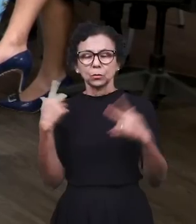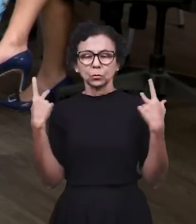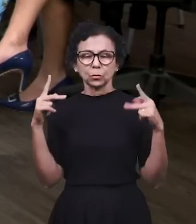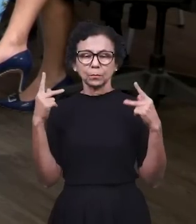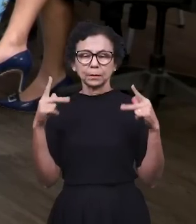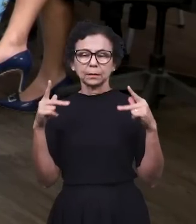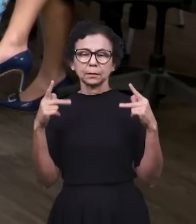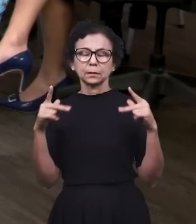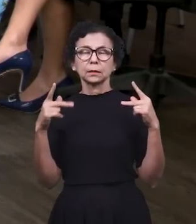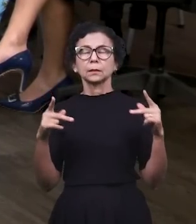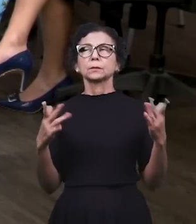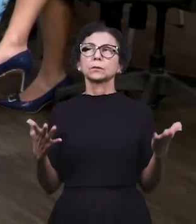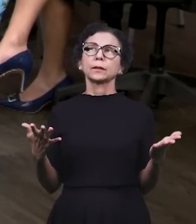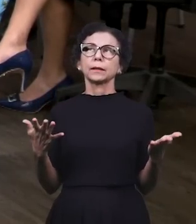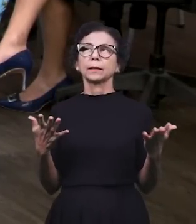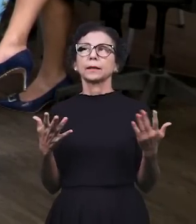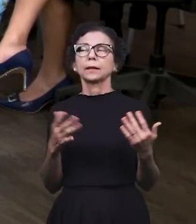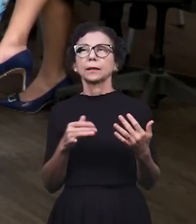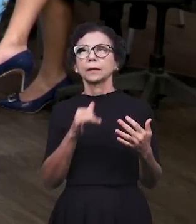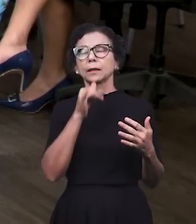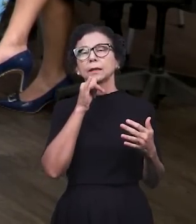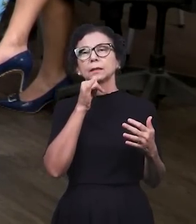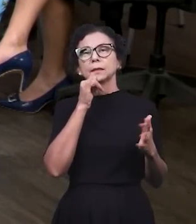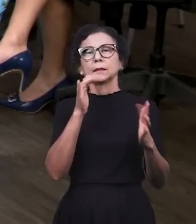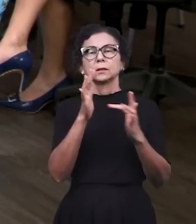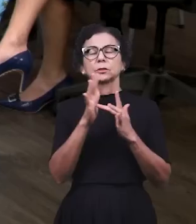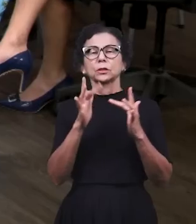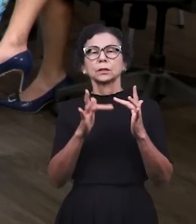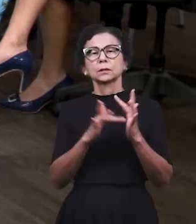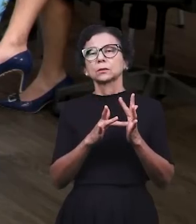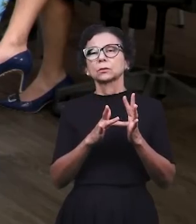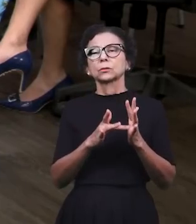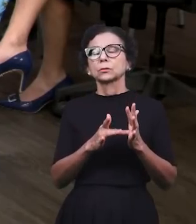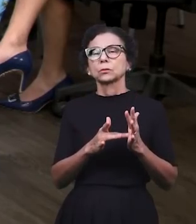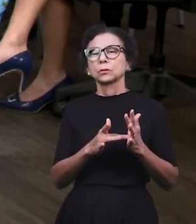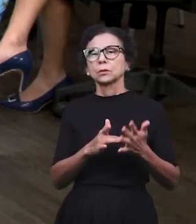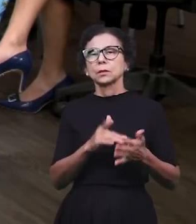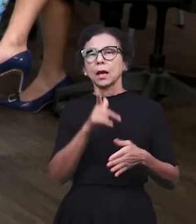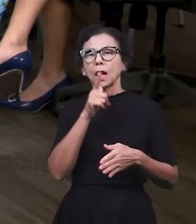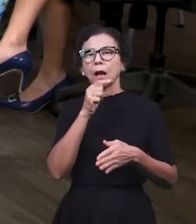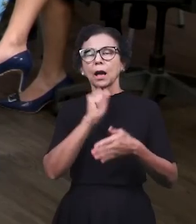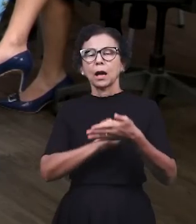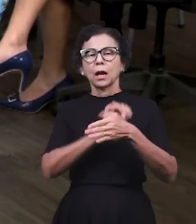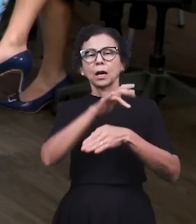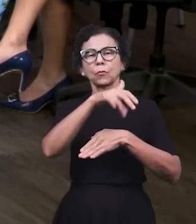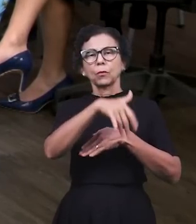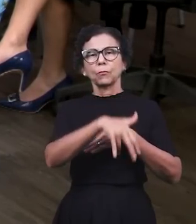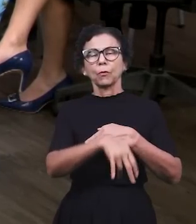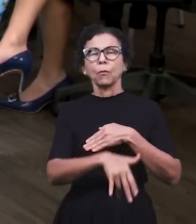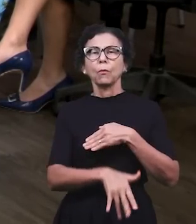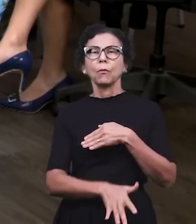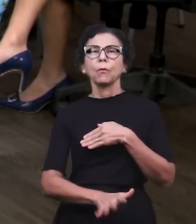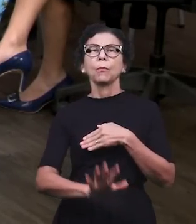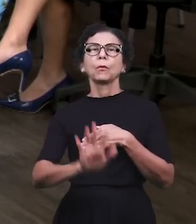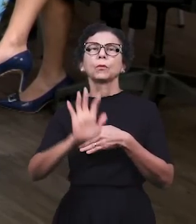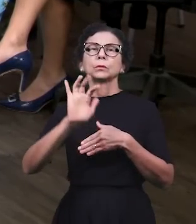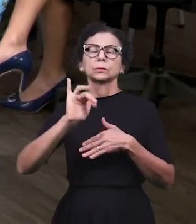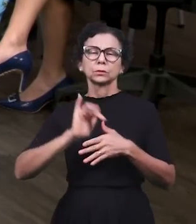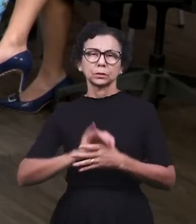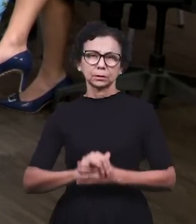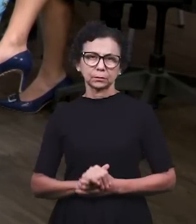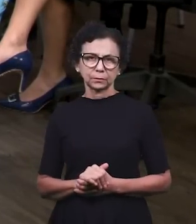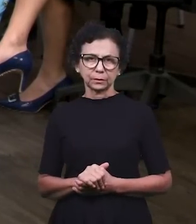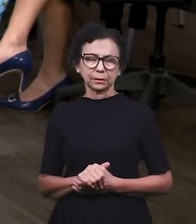falando sobre um assunto, né? Jesus é a fonte das águas vivas e tal. Aí eu estou tocando, os